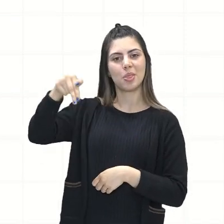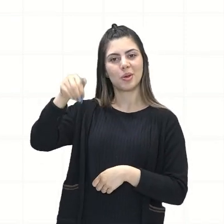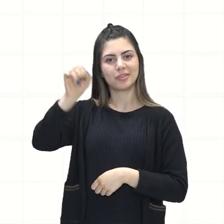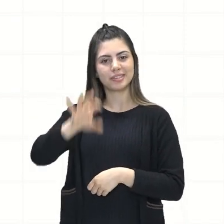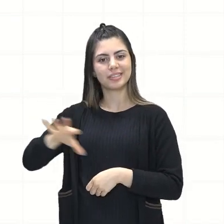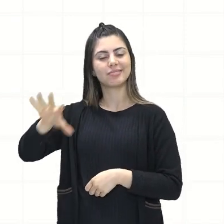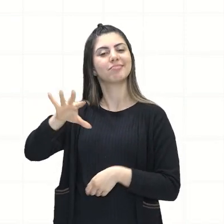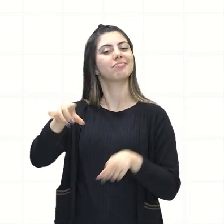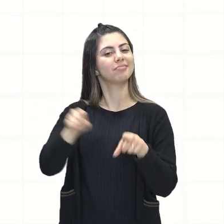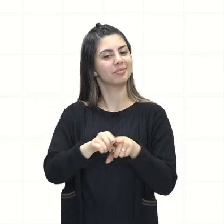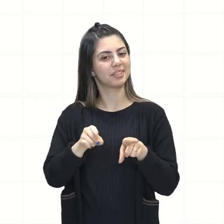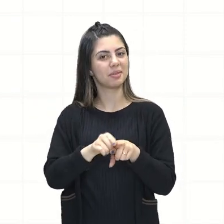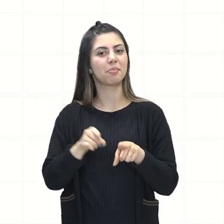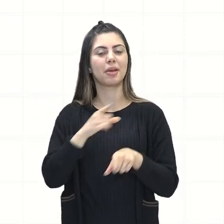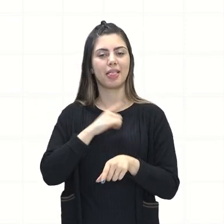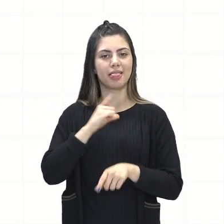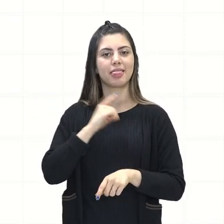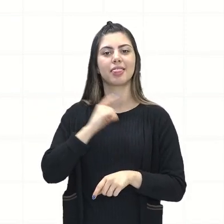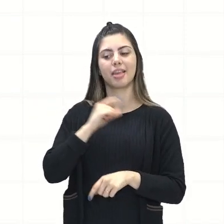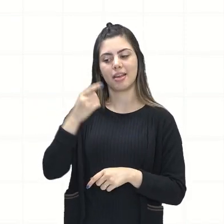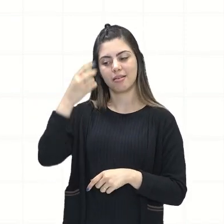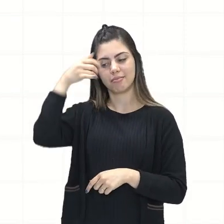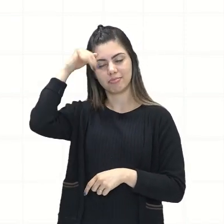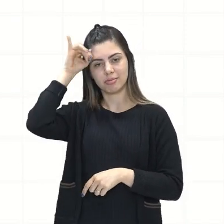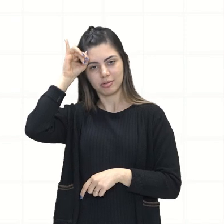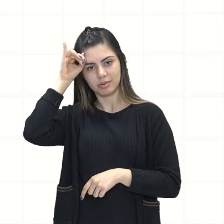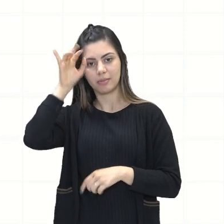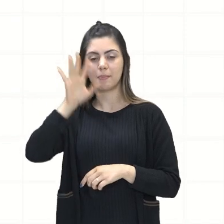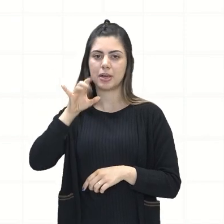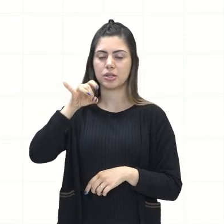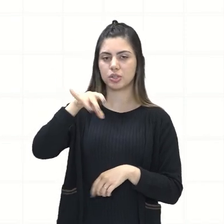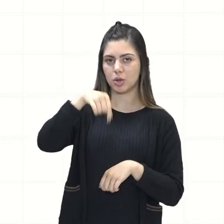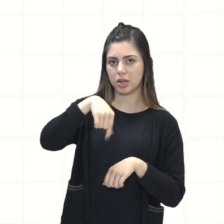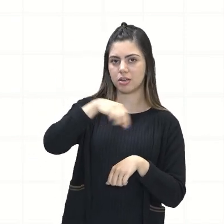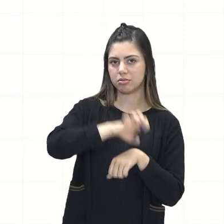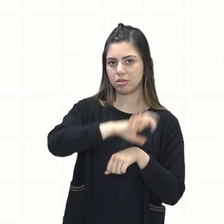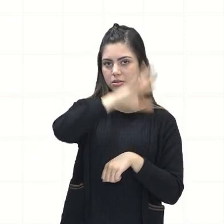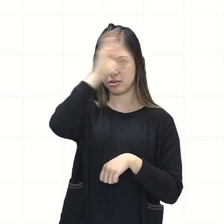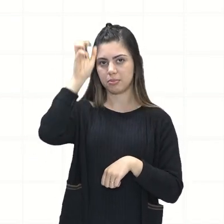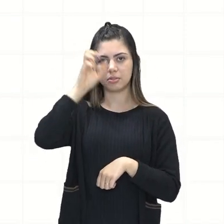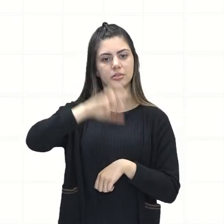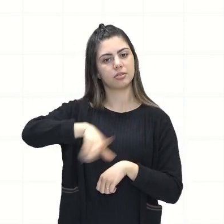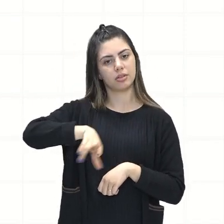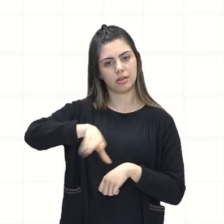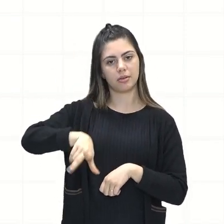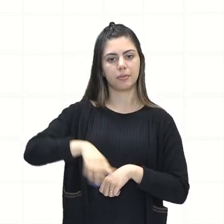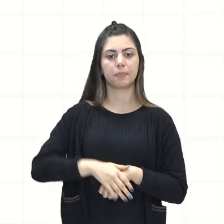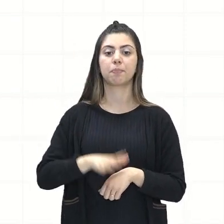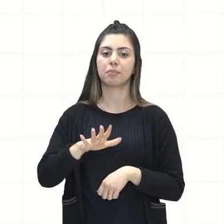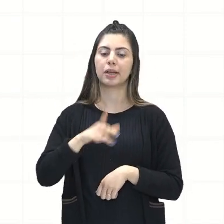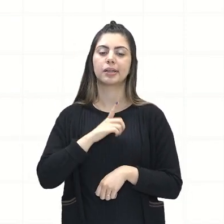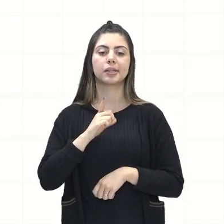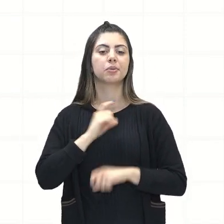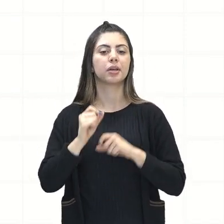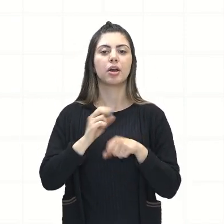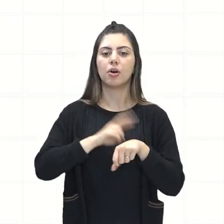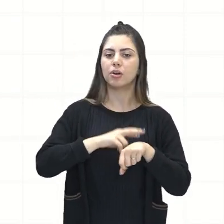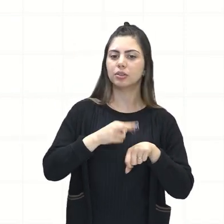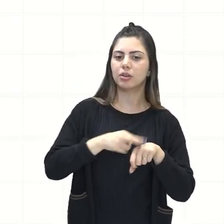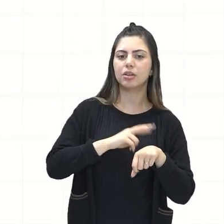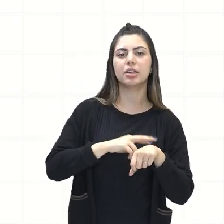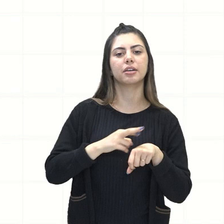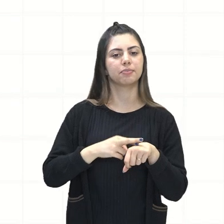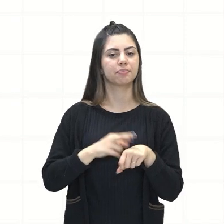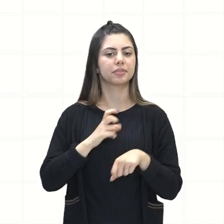não necessariamente o Amazonas, né? Tá pegando aí para esses dados altos aí, tá pegando o quê? Basicamente Rondônia, sul do